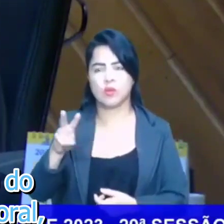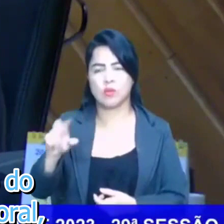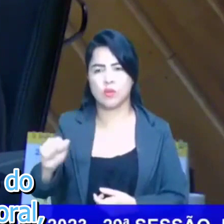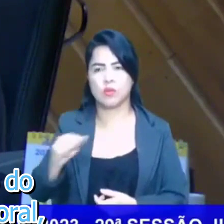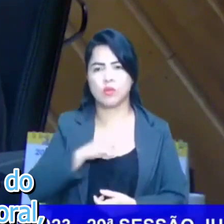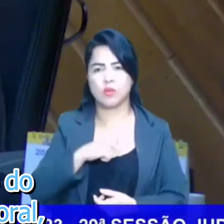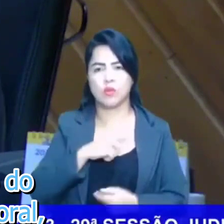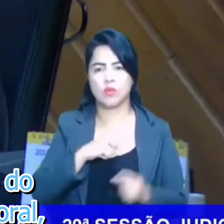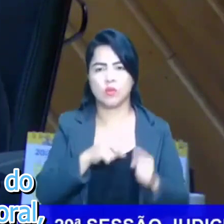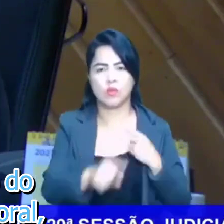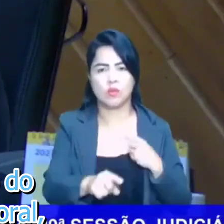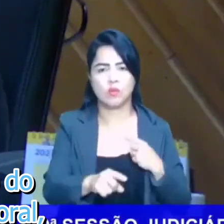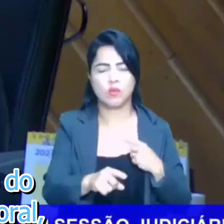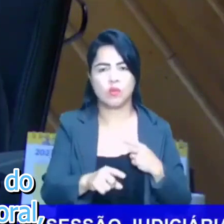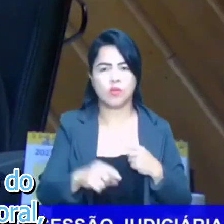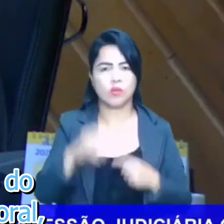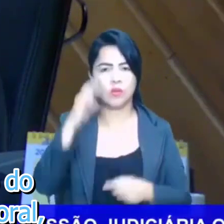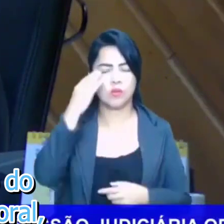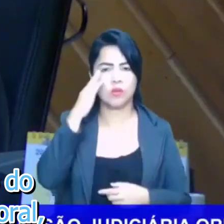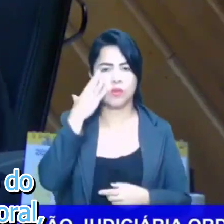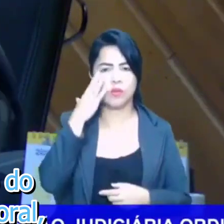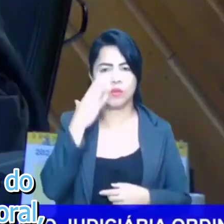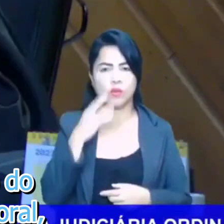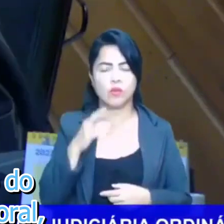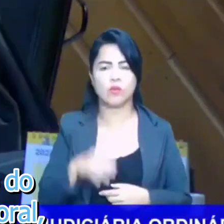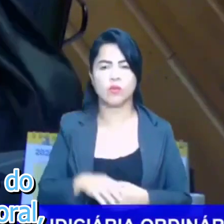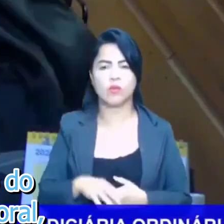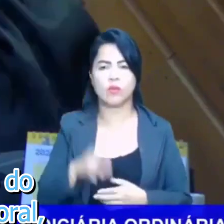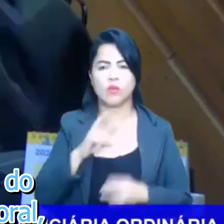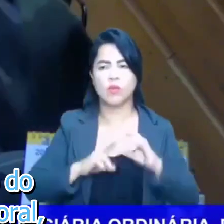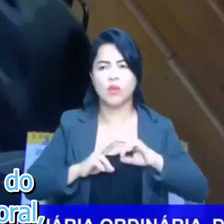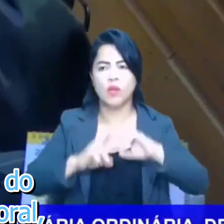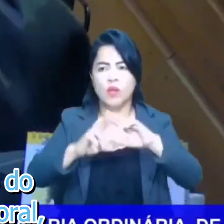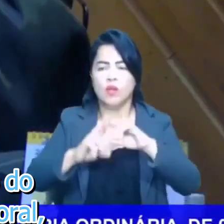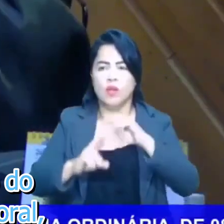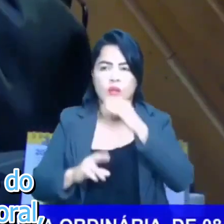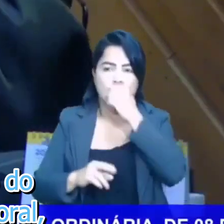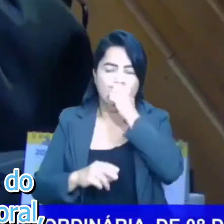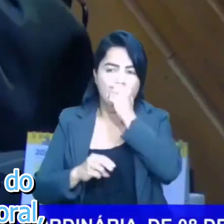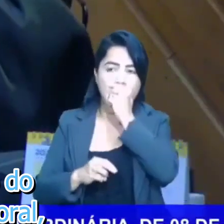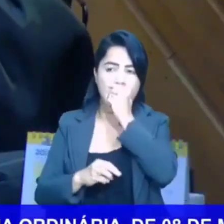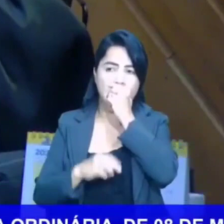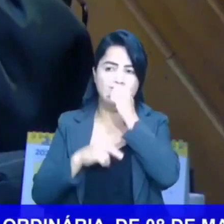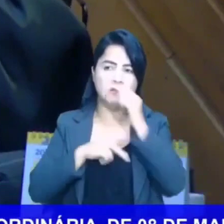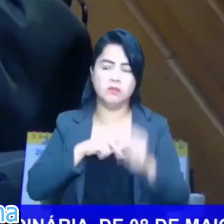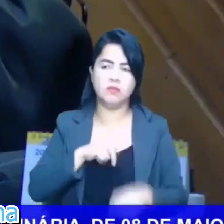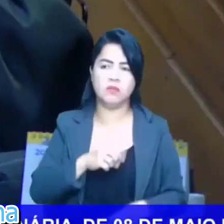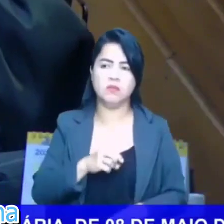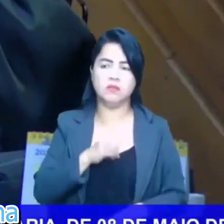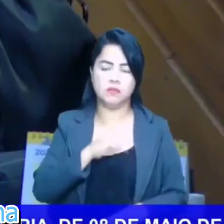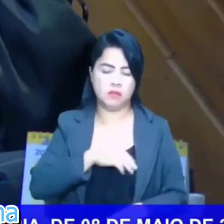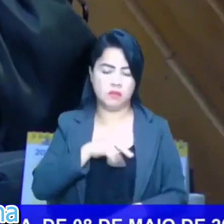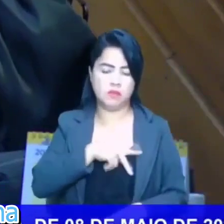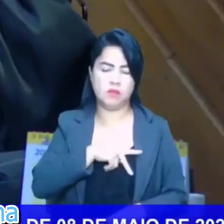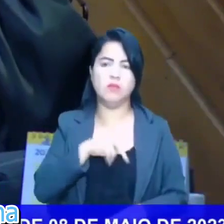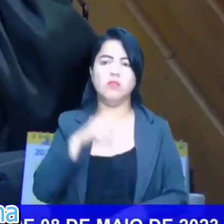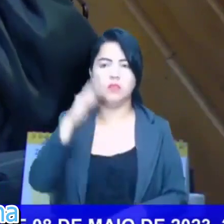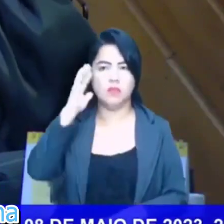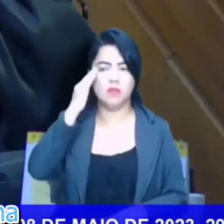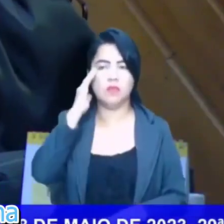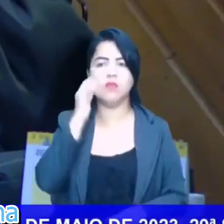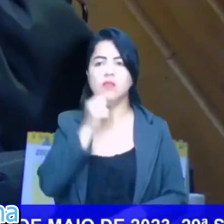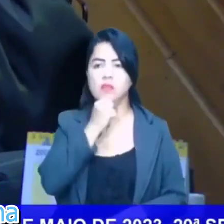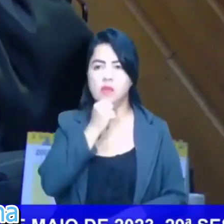ficou por conta do entendimento do eminente representante do Ministério Público Eleitoral, que entende que, além